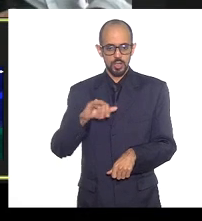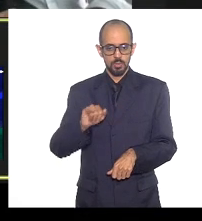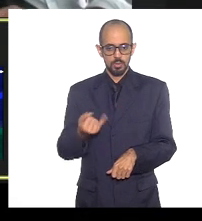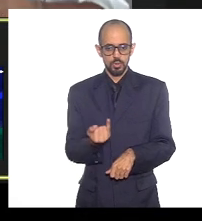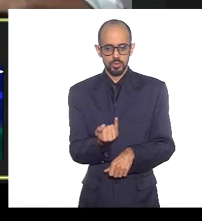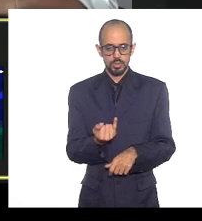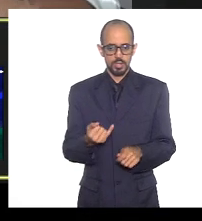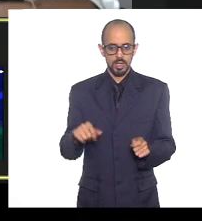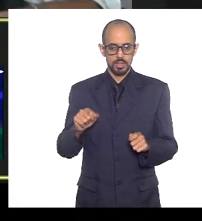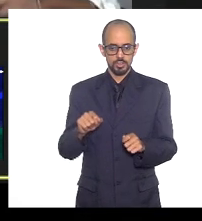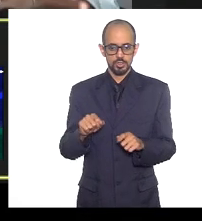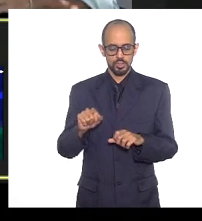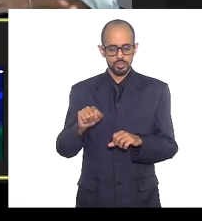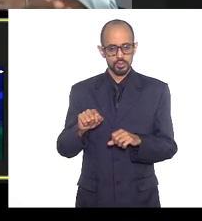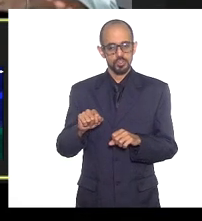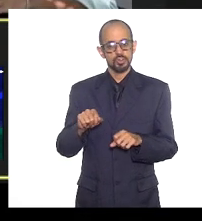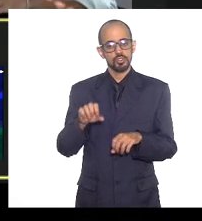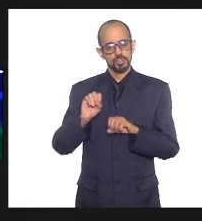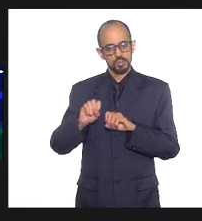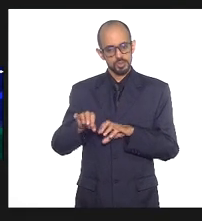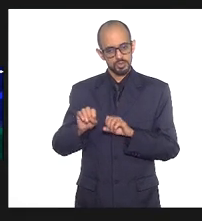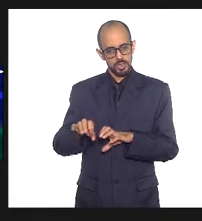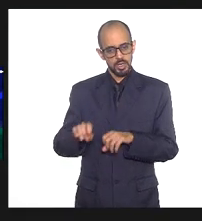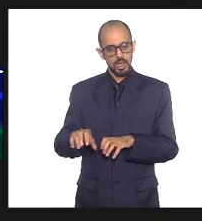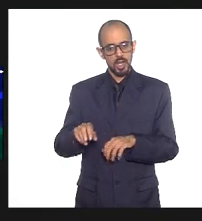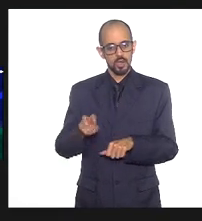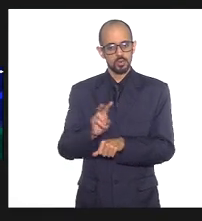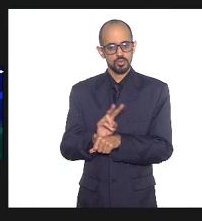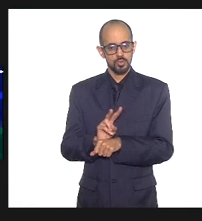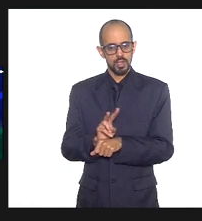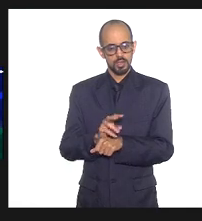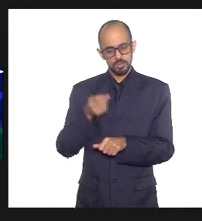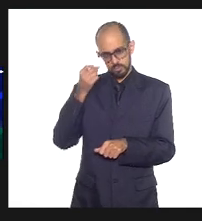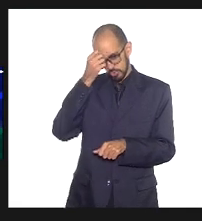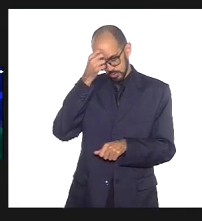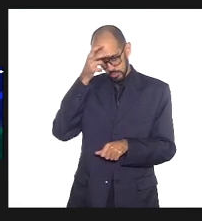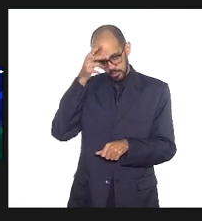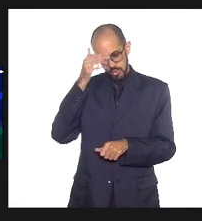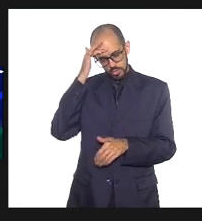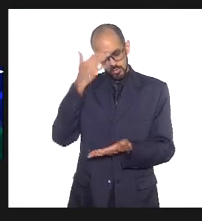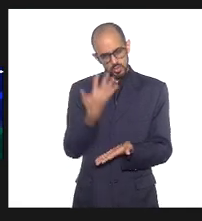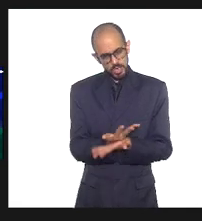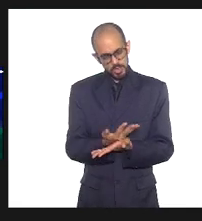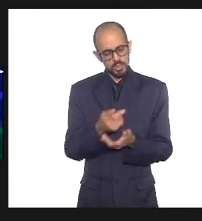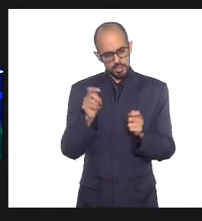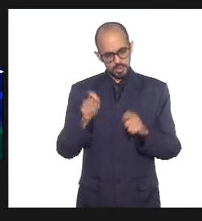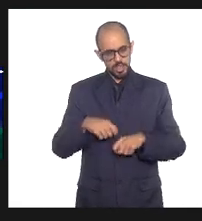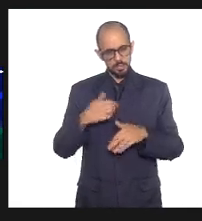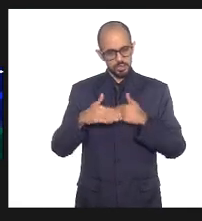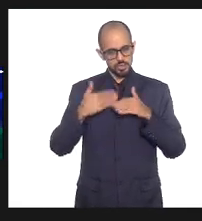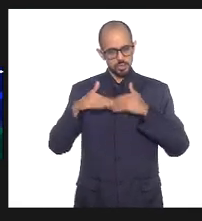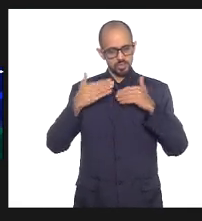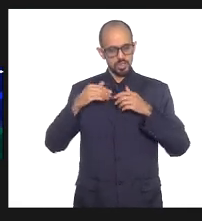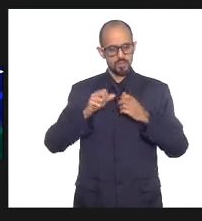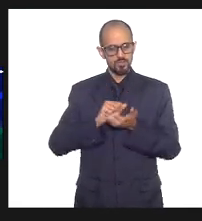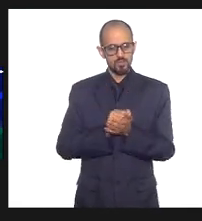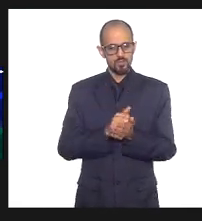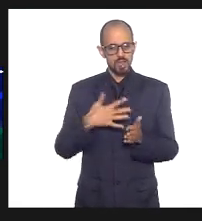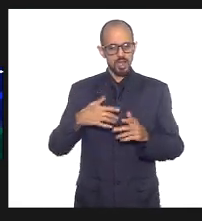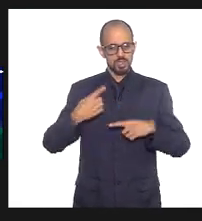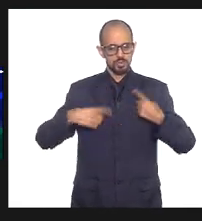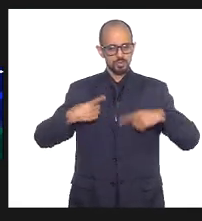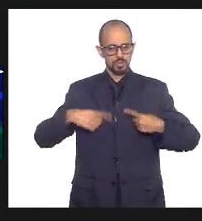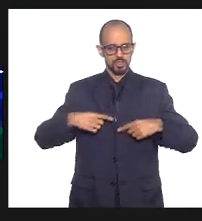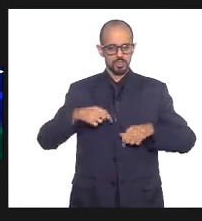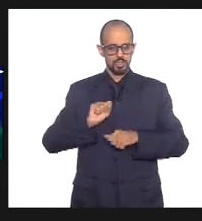capacitar as guardas municipais, eu tenho certeza que a gente consegue avançar em muitas políticas, seja ela de segurança,